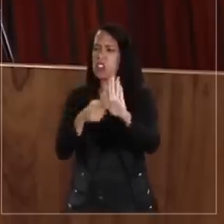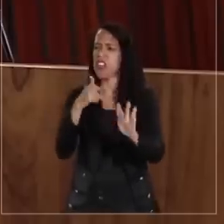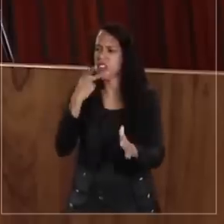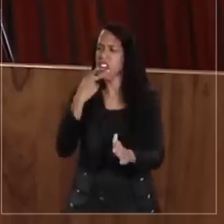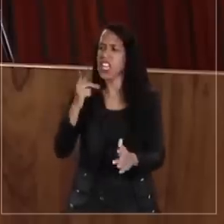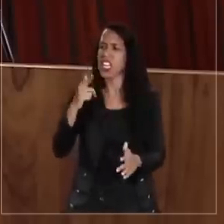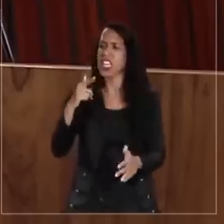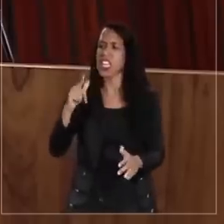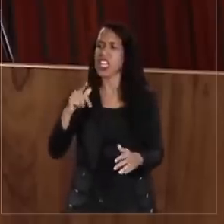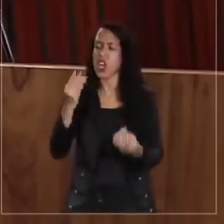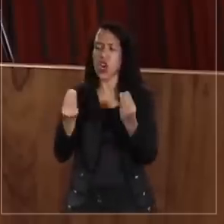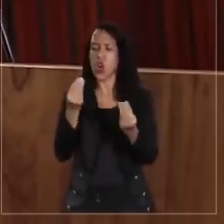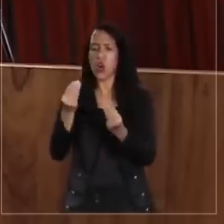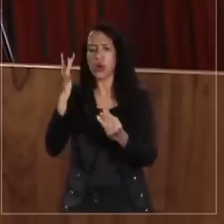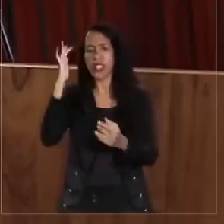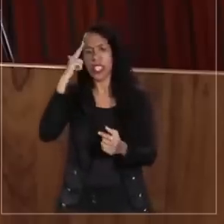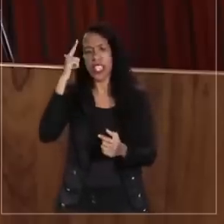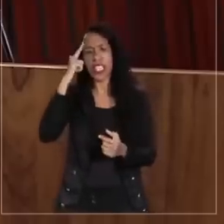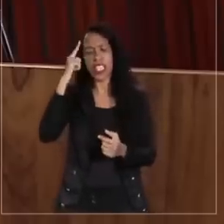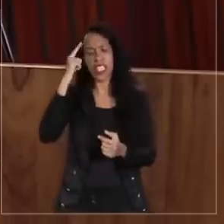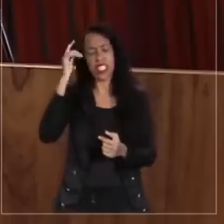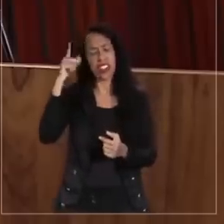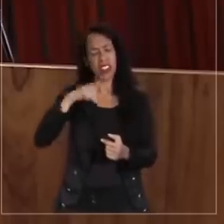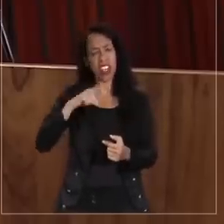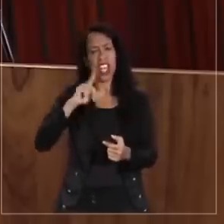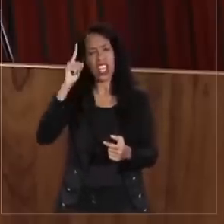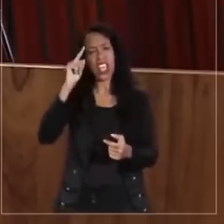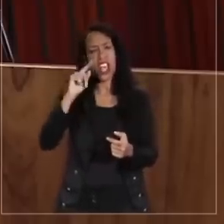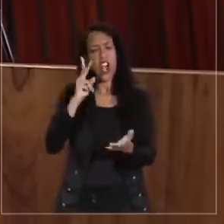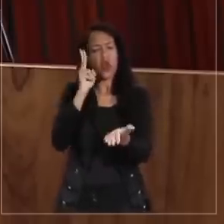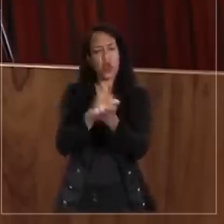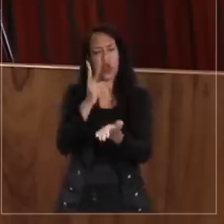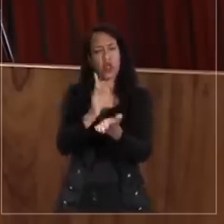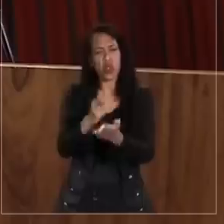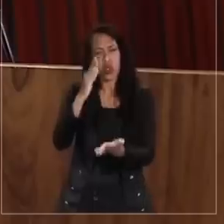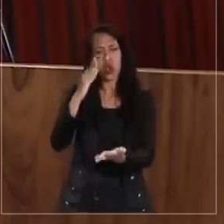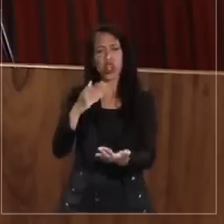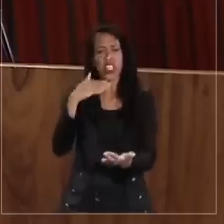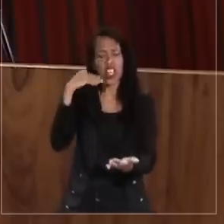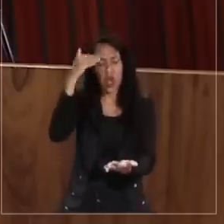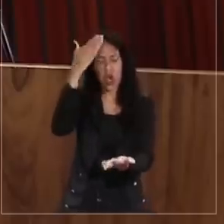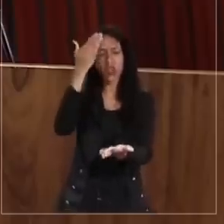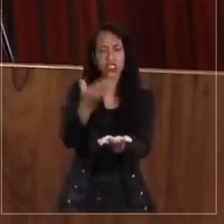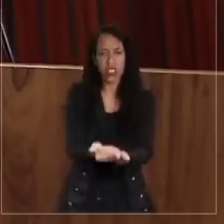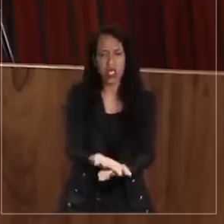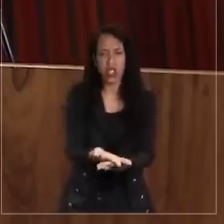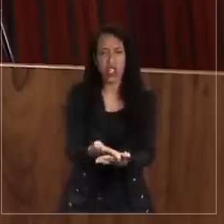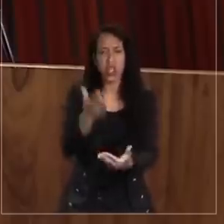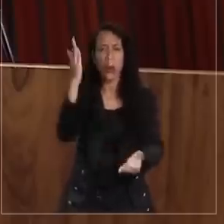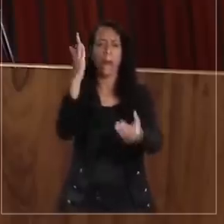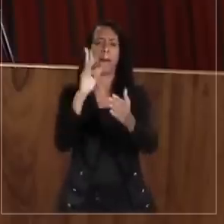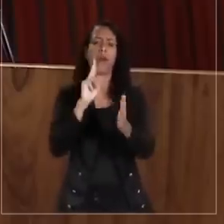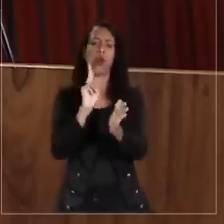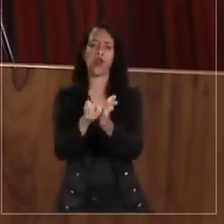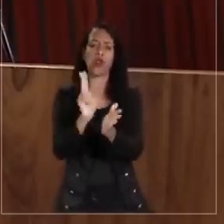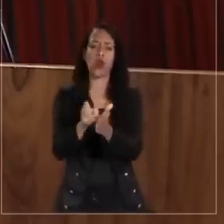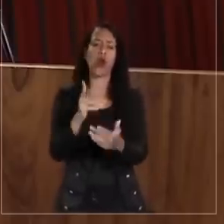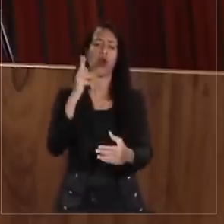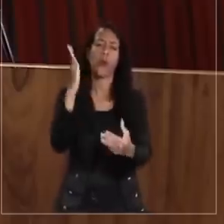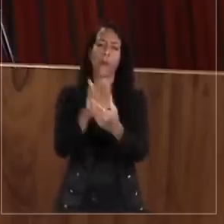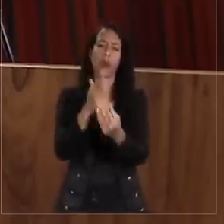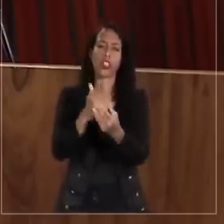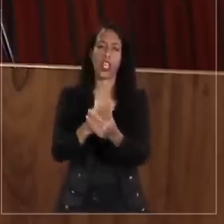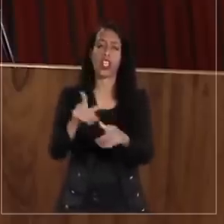sabendo que não a tem. E com isso se perverte a confiabilidade, ele diz, do processo, e isso vale também não apenas para o